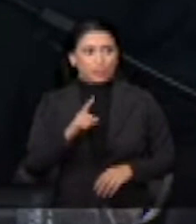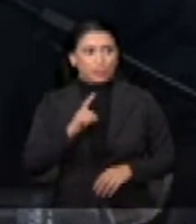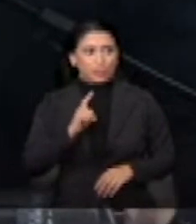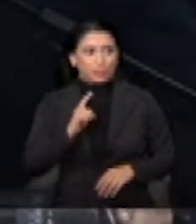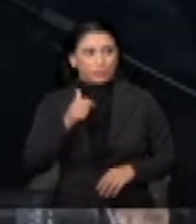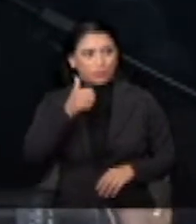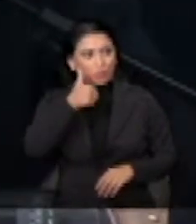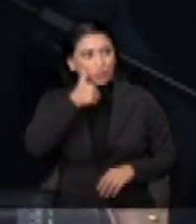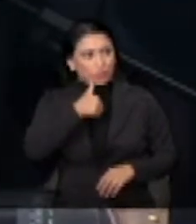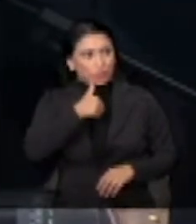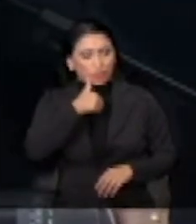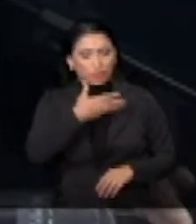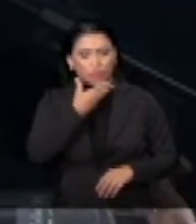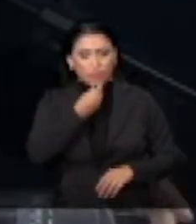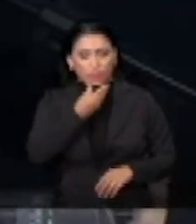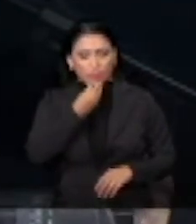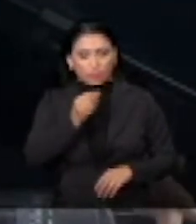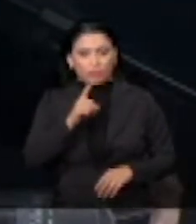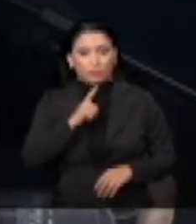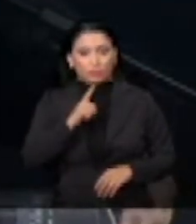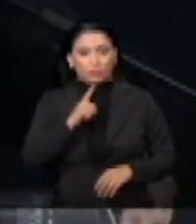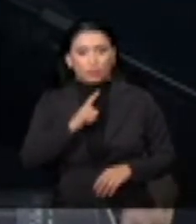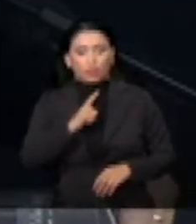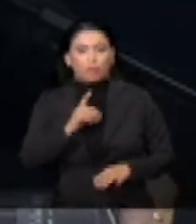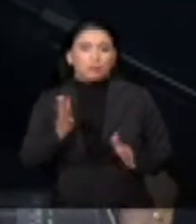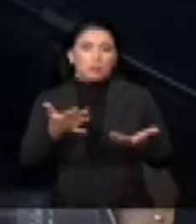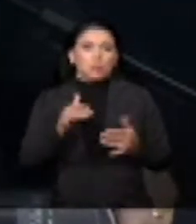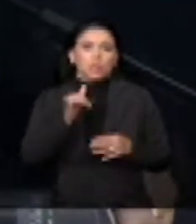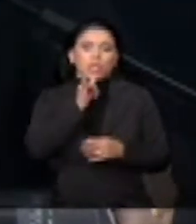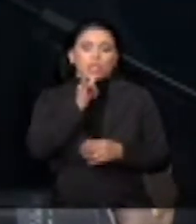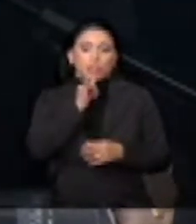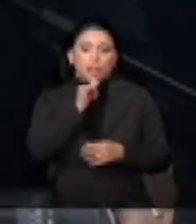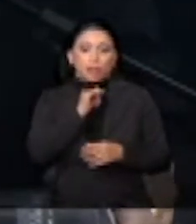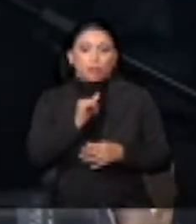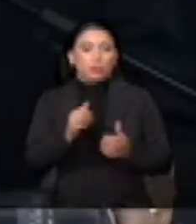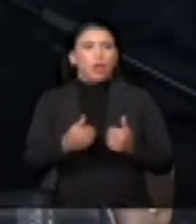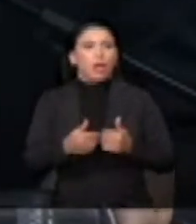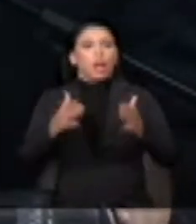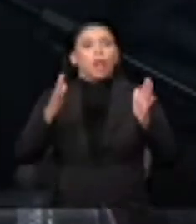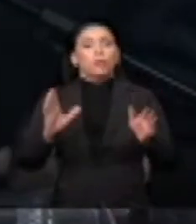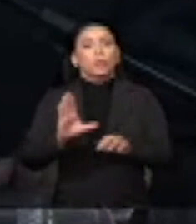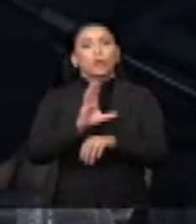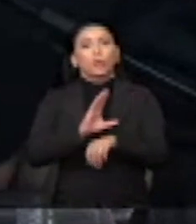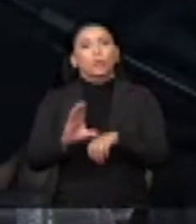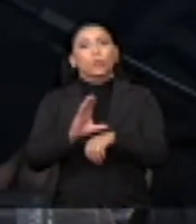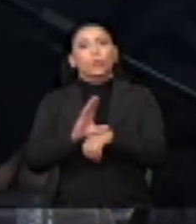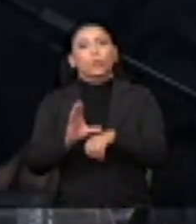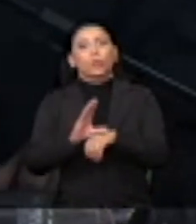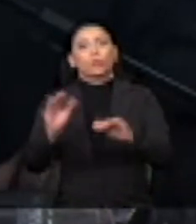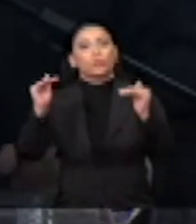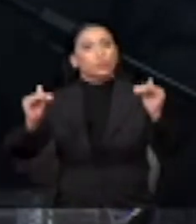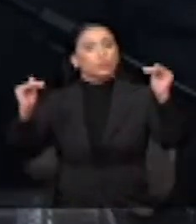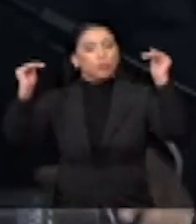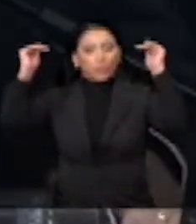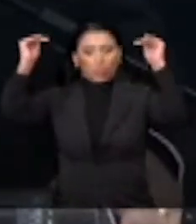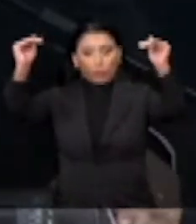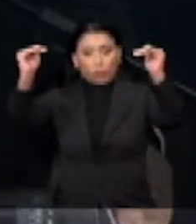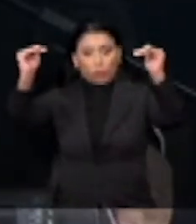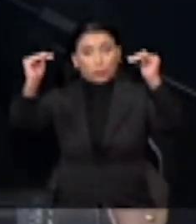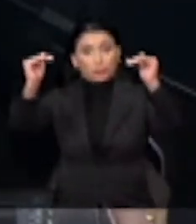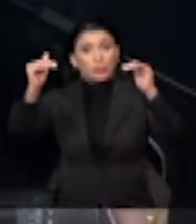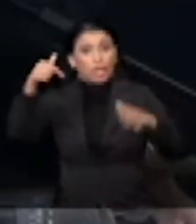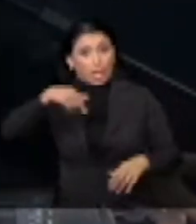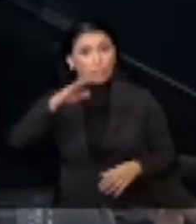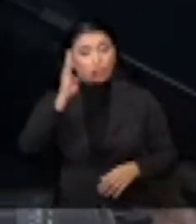resolva abrir um curso de nível superior no Brasil ele precisa acessar o sistema